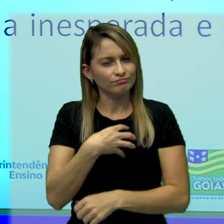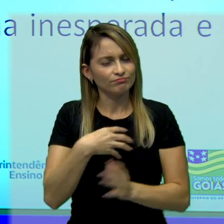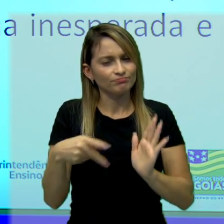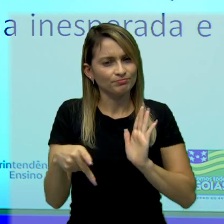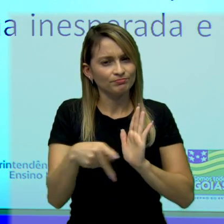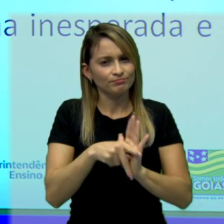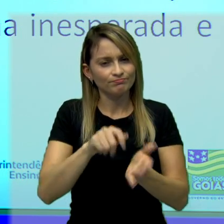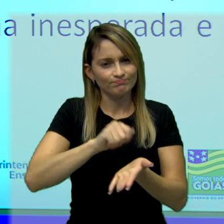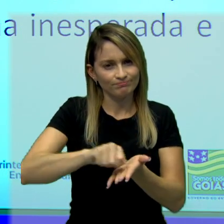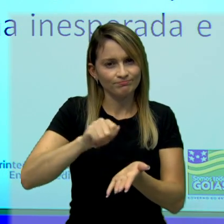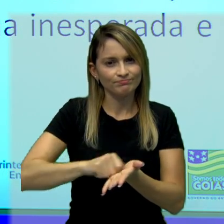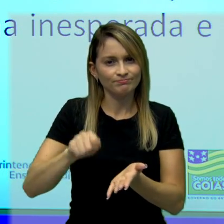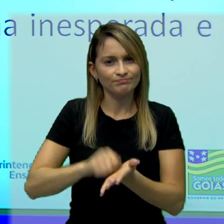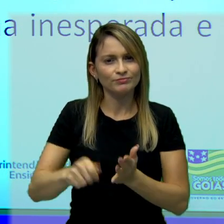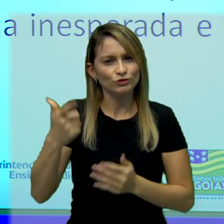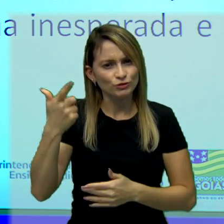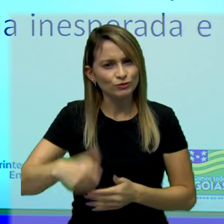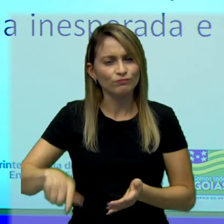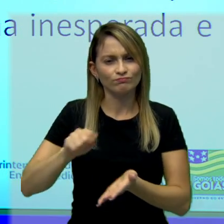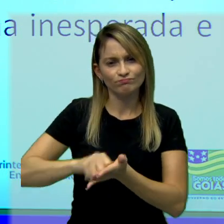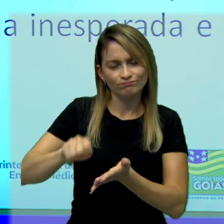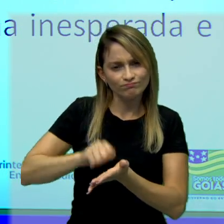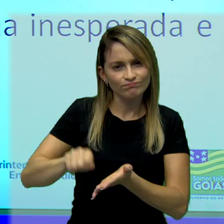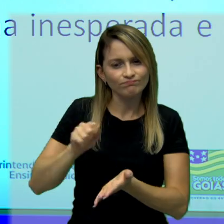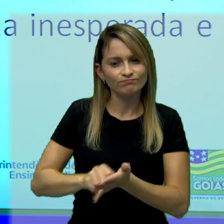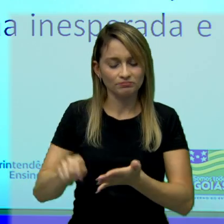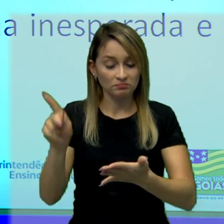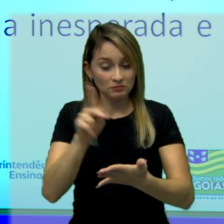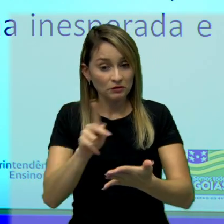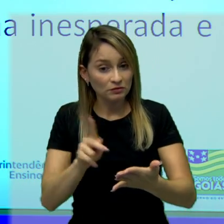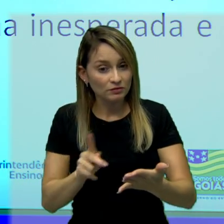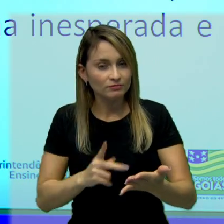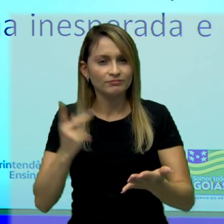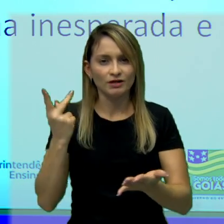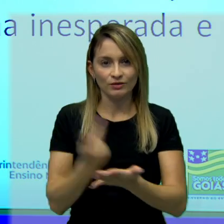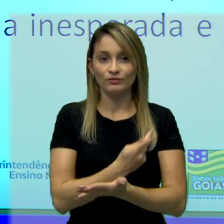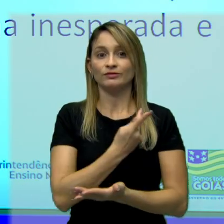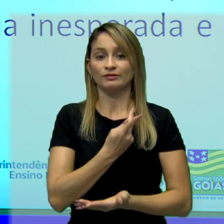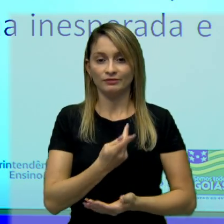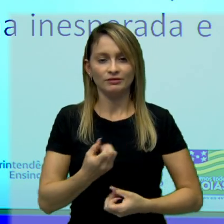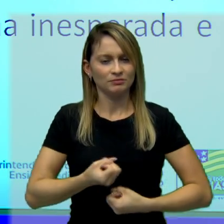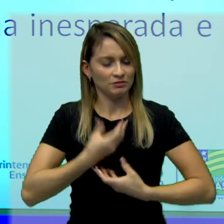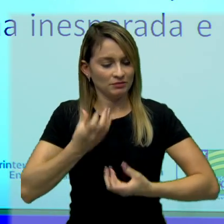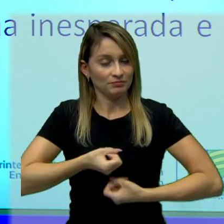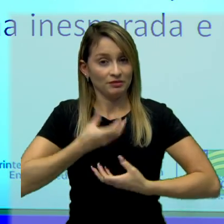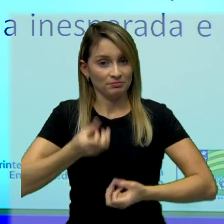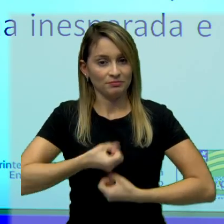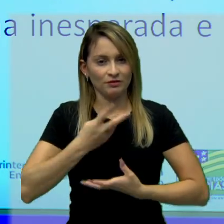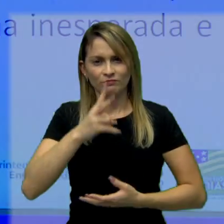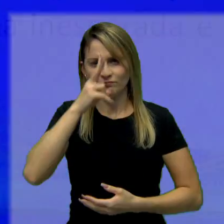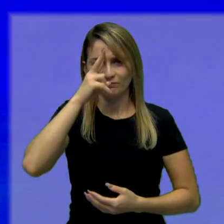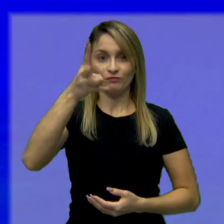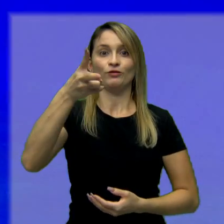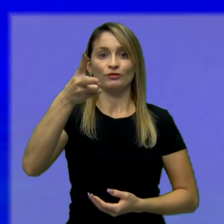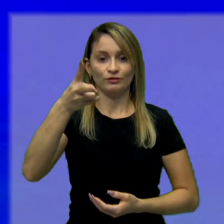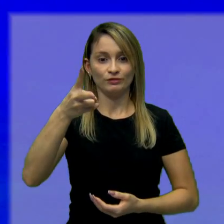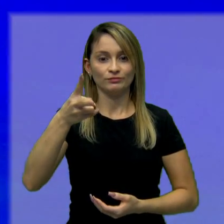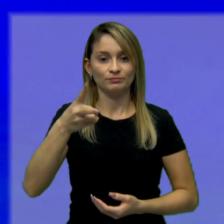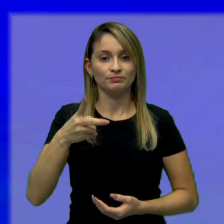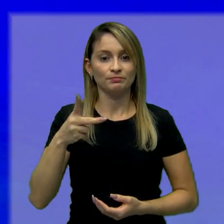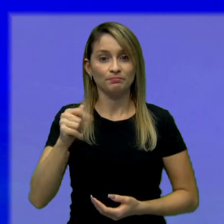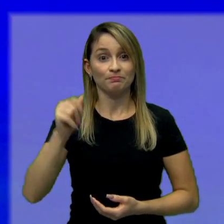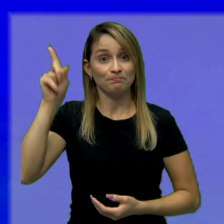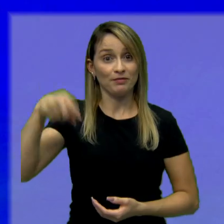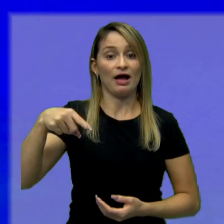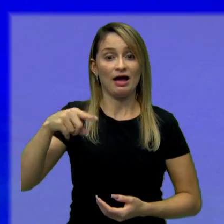mesma circunstância, acontece de novo. E aí o poema flui. Então é uma inspiração fulminante, como eu